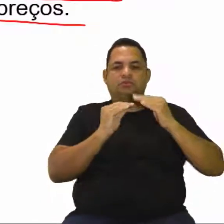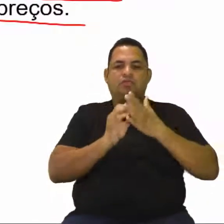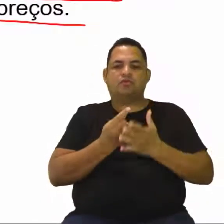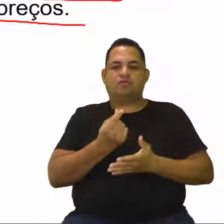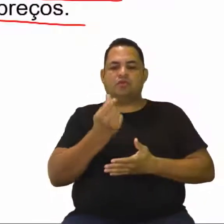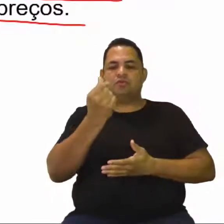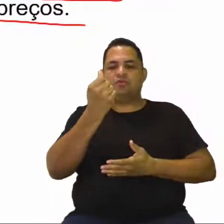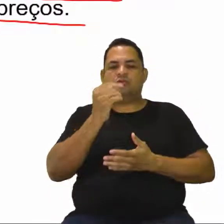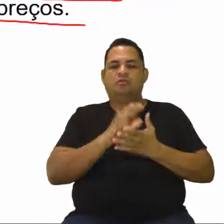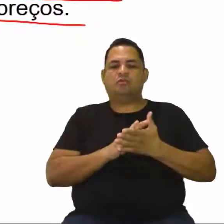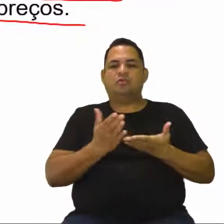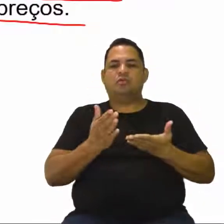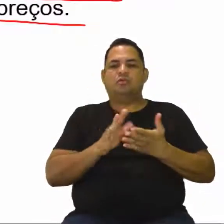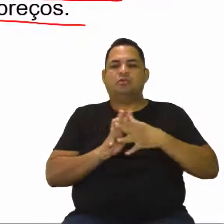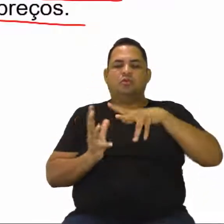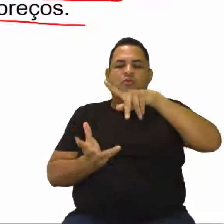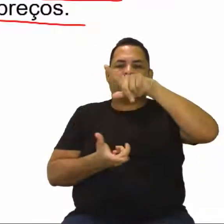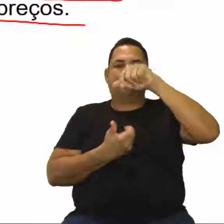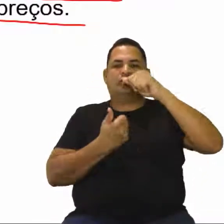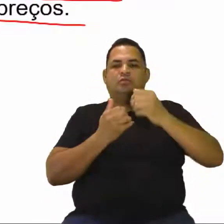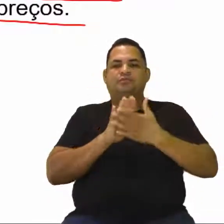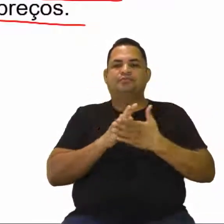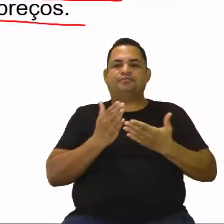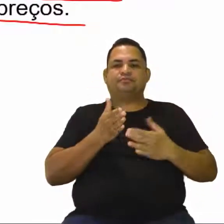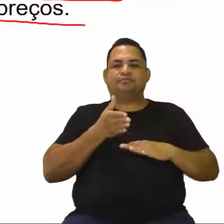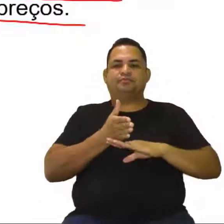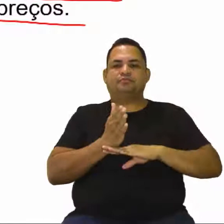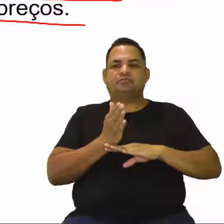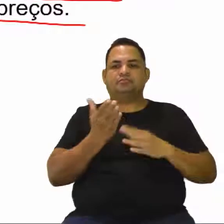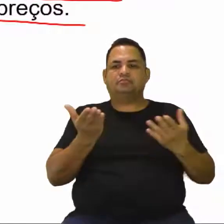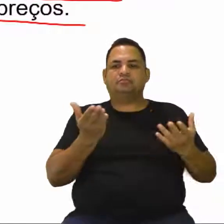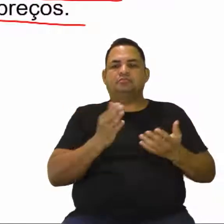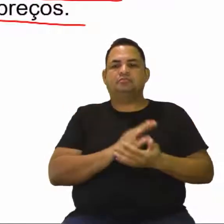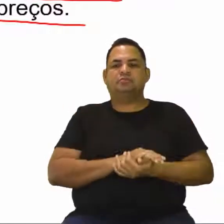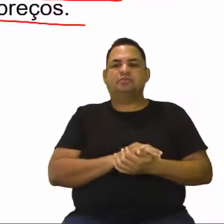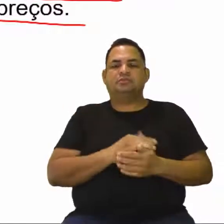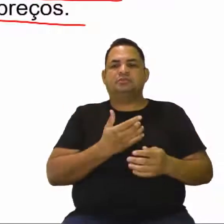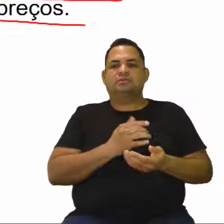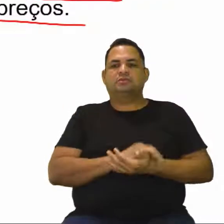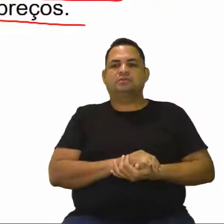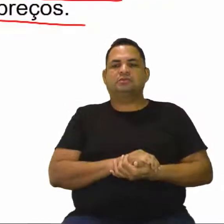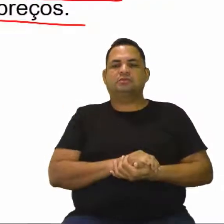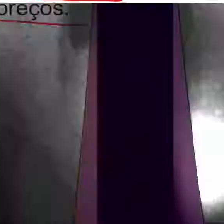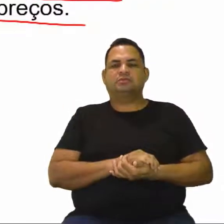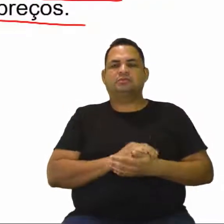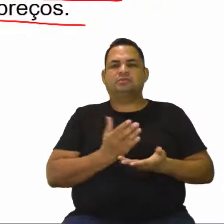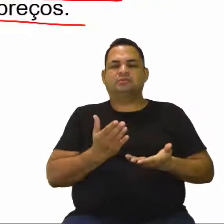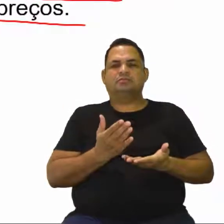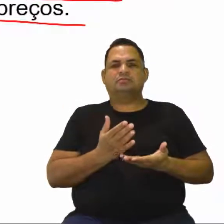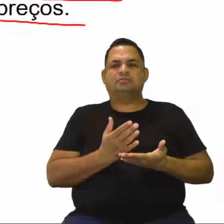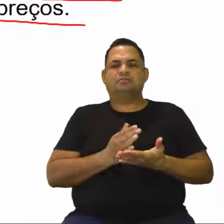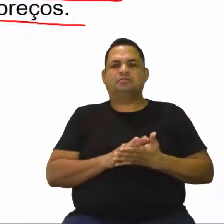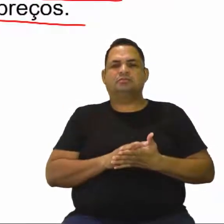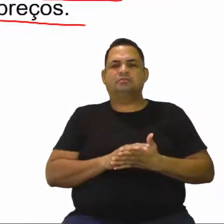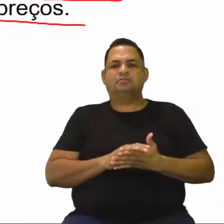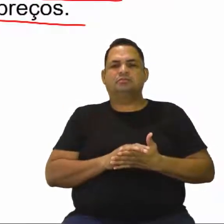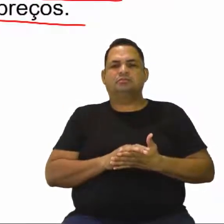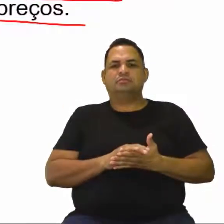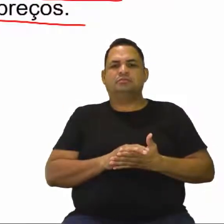mundial. Mas o Brasil também entra de graça nessa crise. Se não me engano,